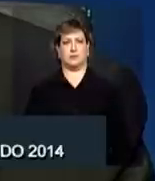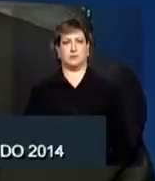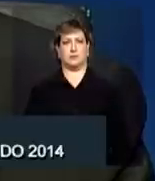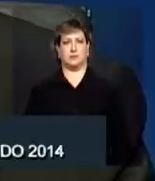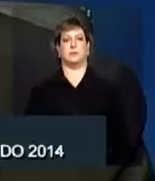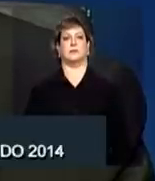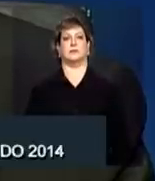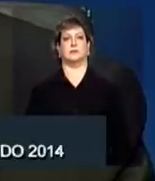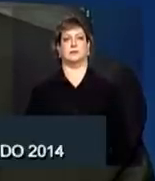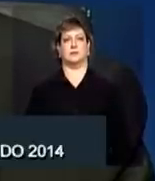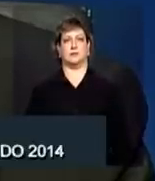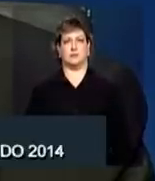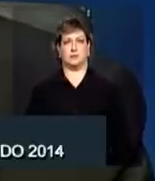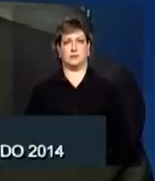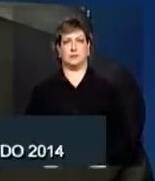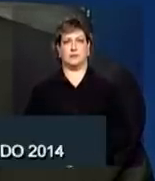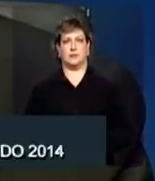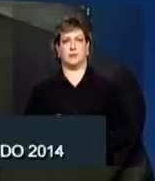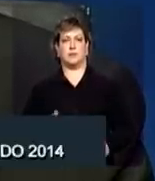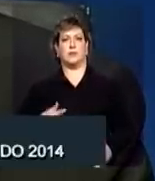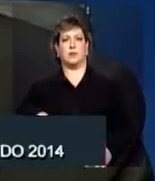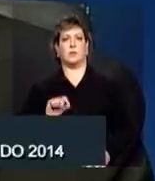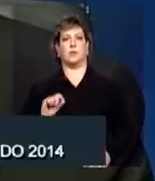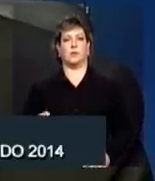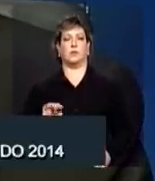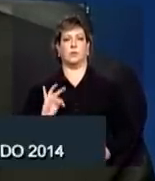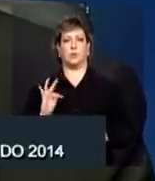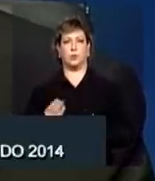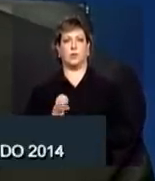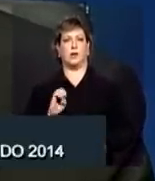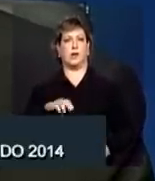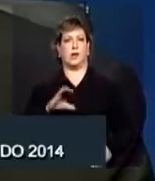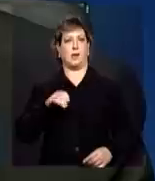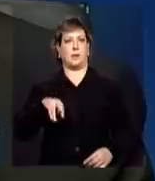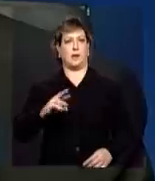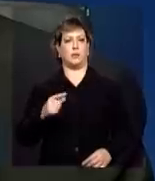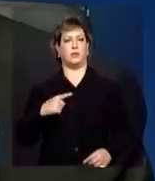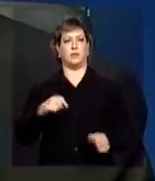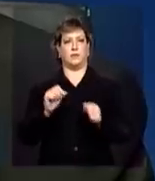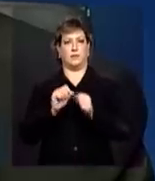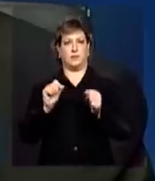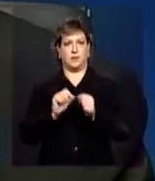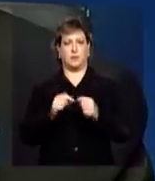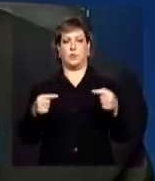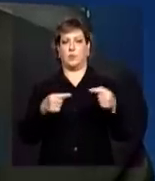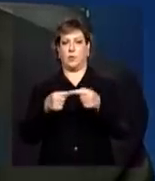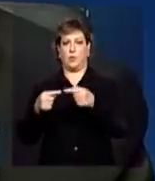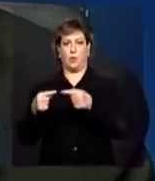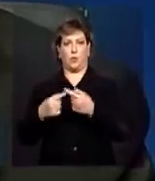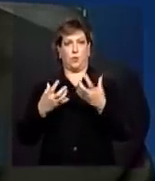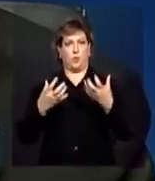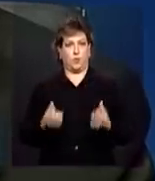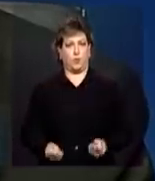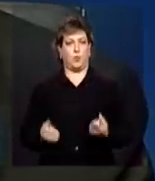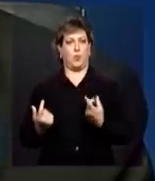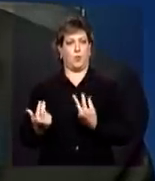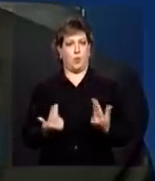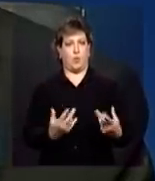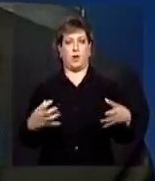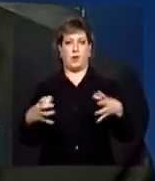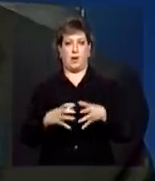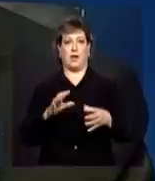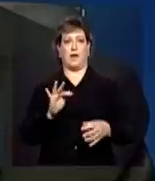decisões e os encaminhamentos adotados de comum acordo entre a